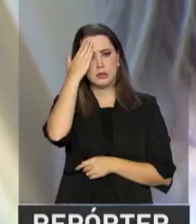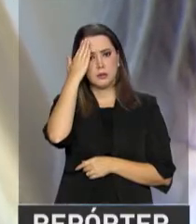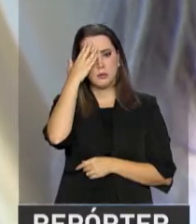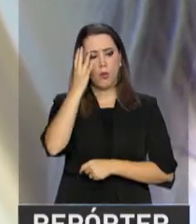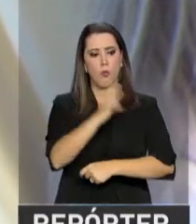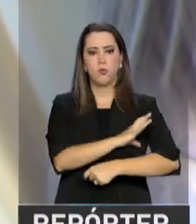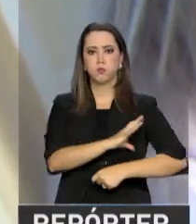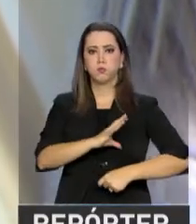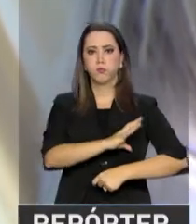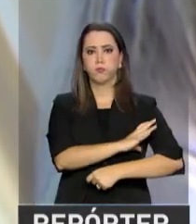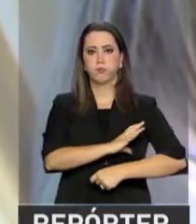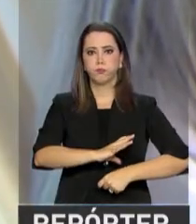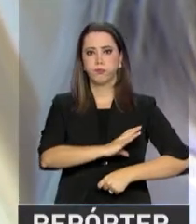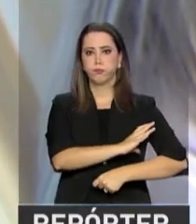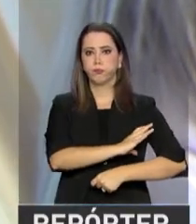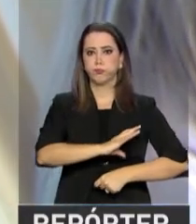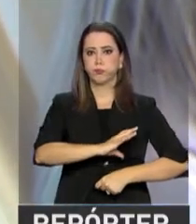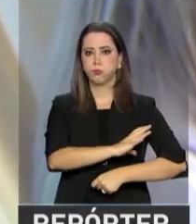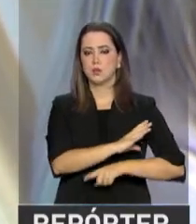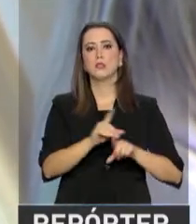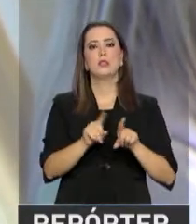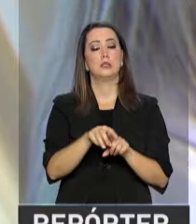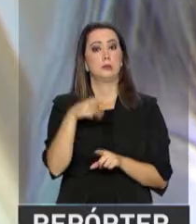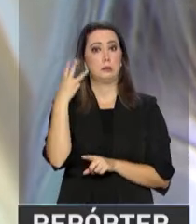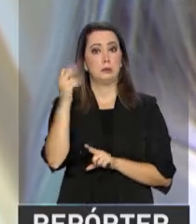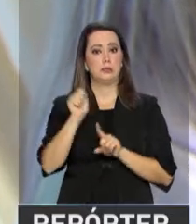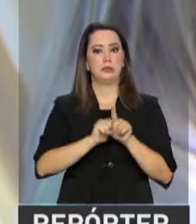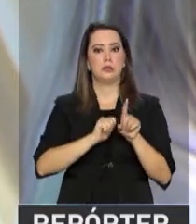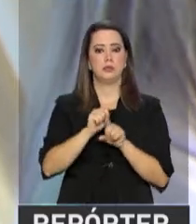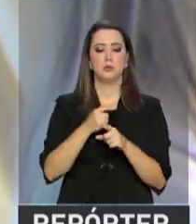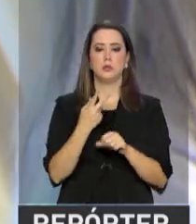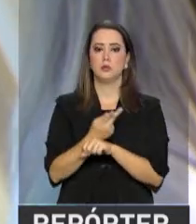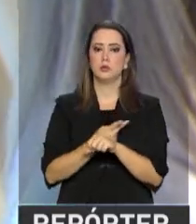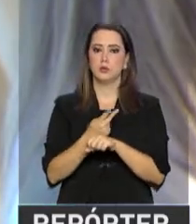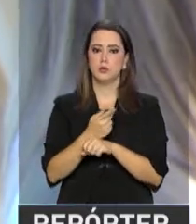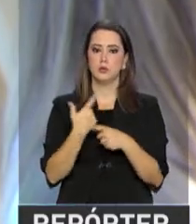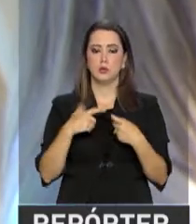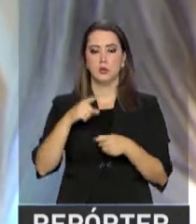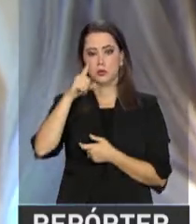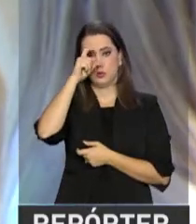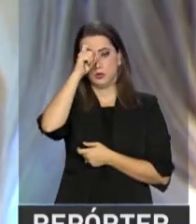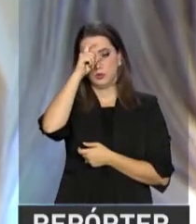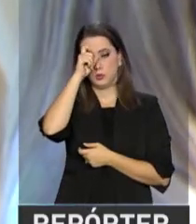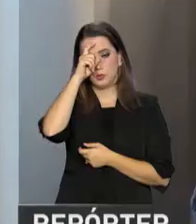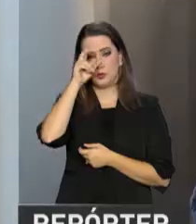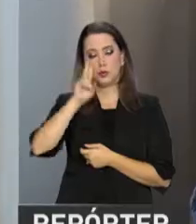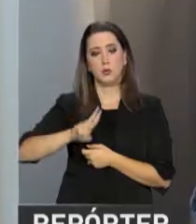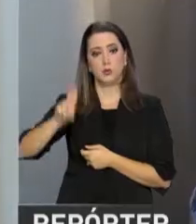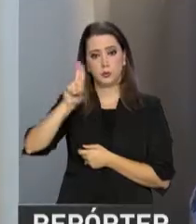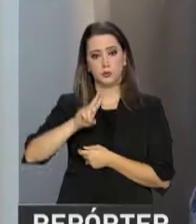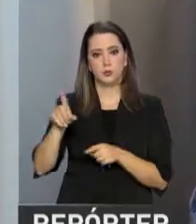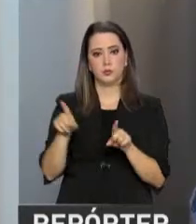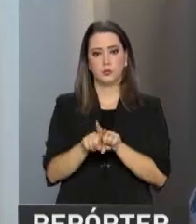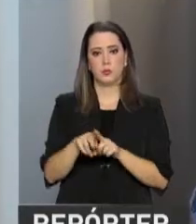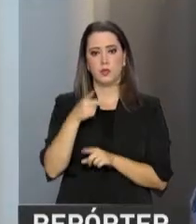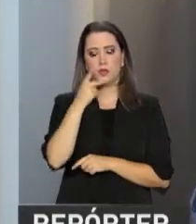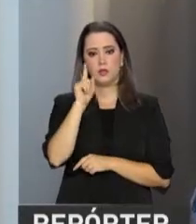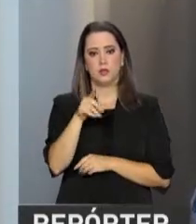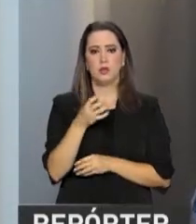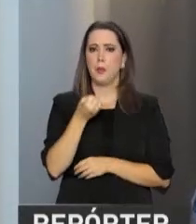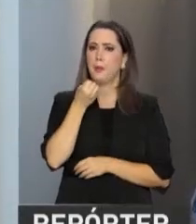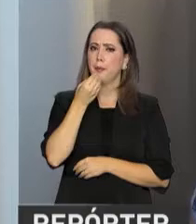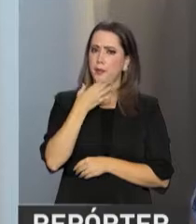alta ainda no terceiro mês de gestação a mãe procurou o hospital universitário de brasília ela diz ter sido